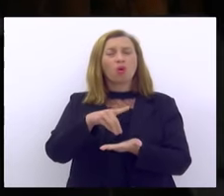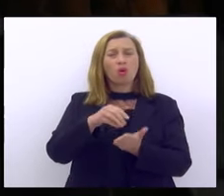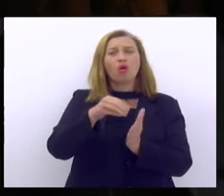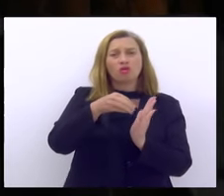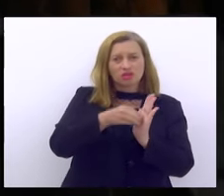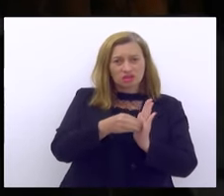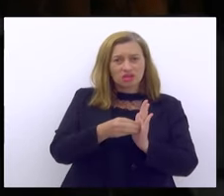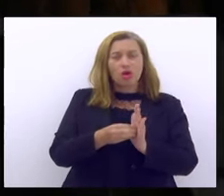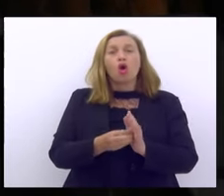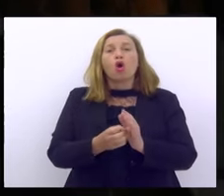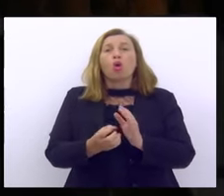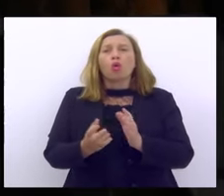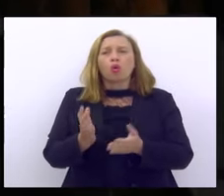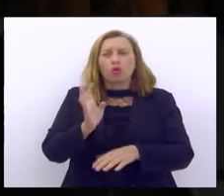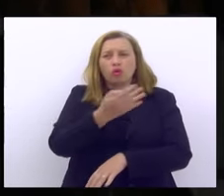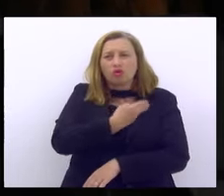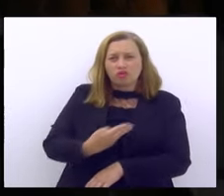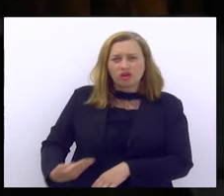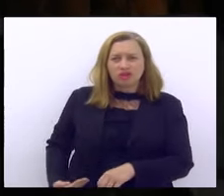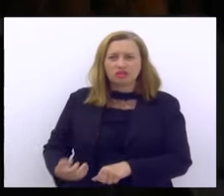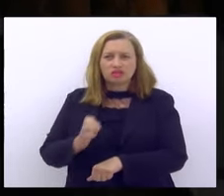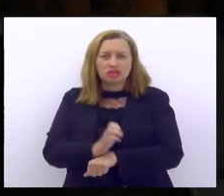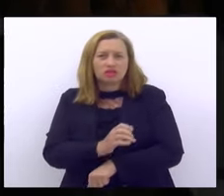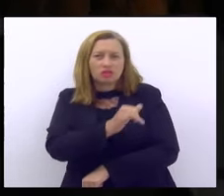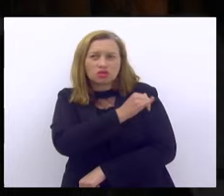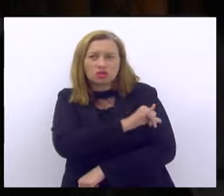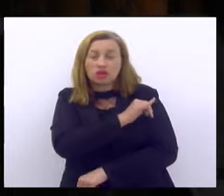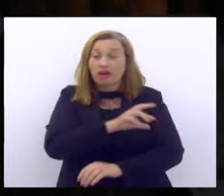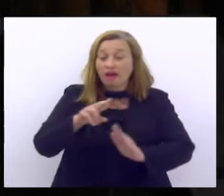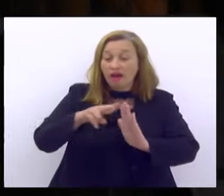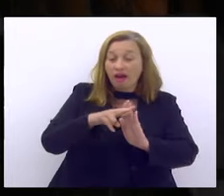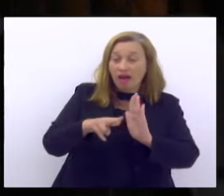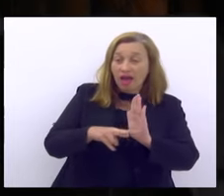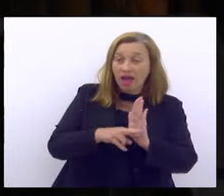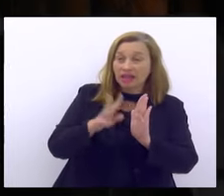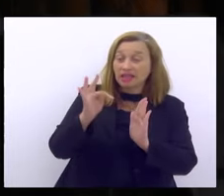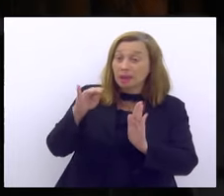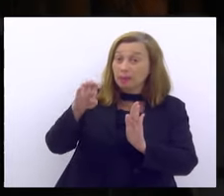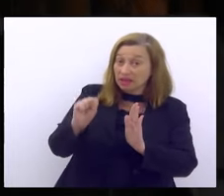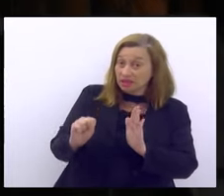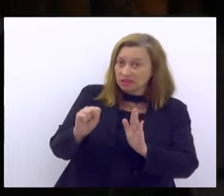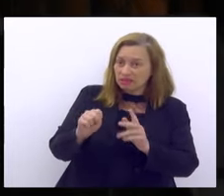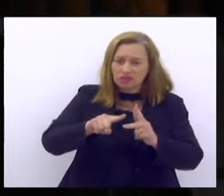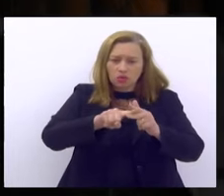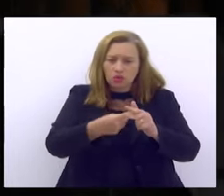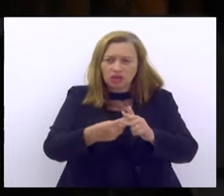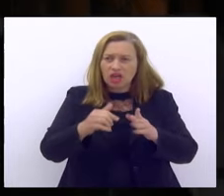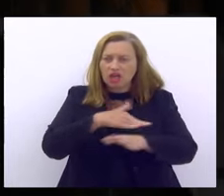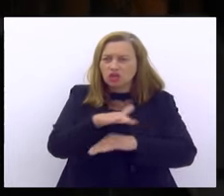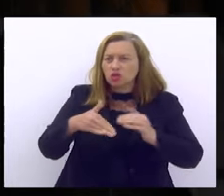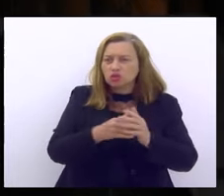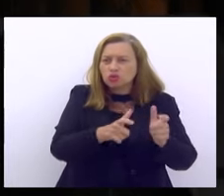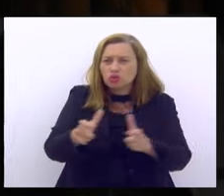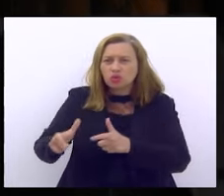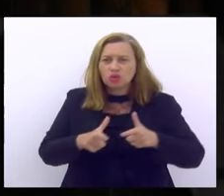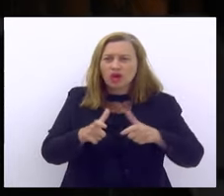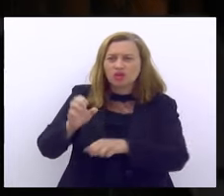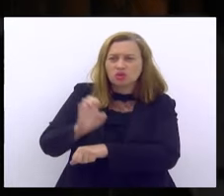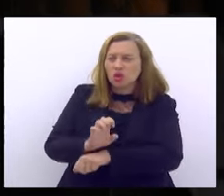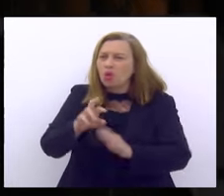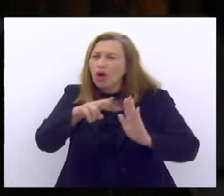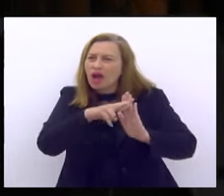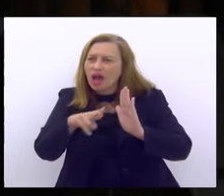governo do Estado do Rio de Janeiro o Estatuto da Blitz, onde vai ser regulamentado em todo o território do Estado as regras,